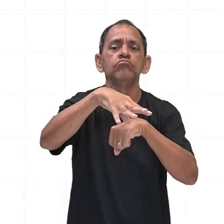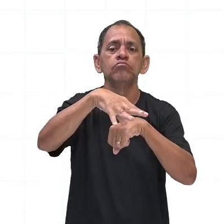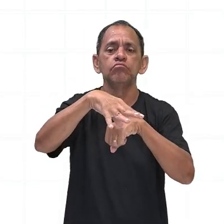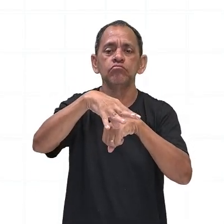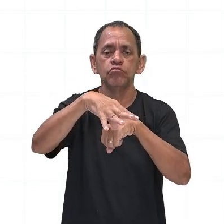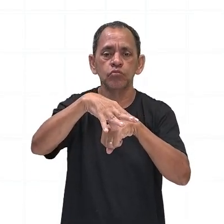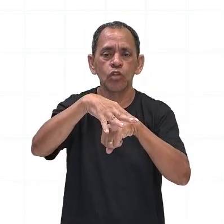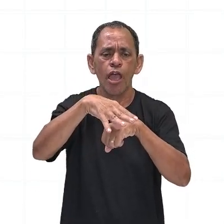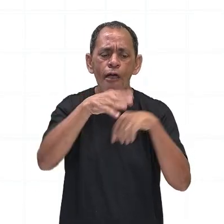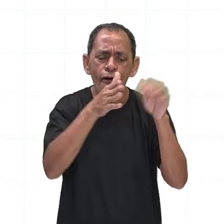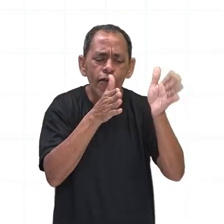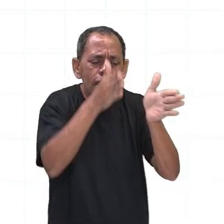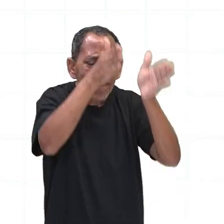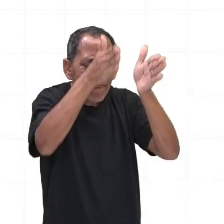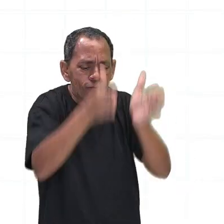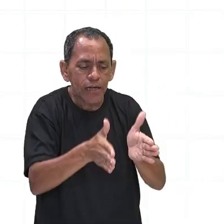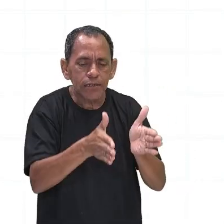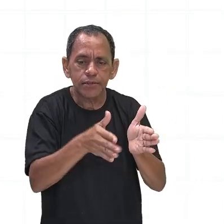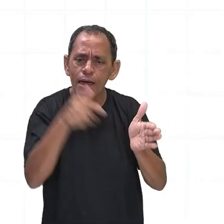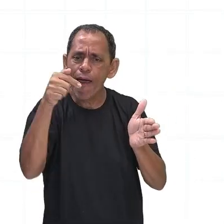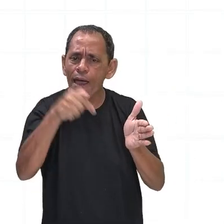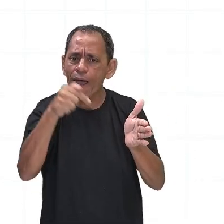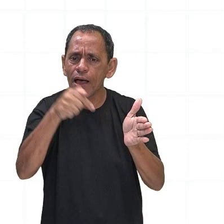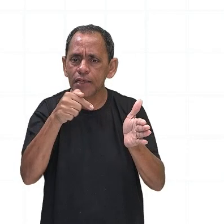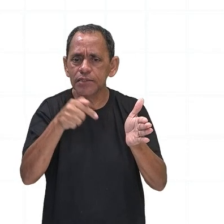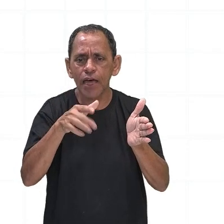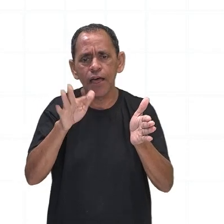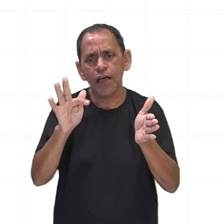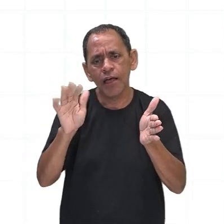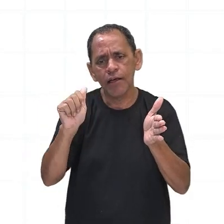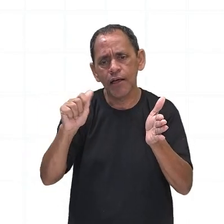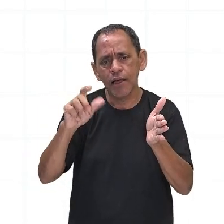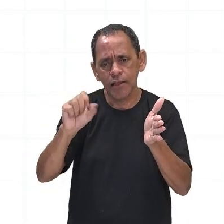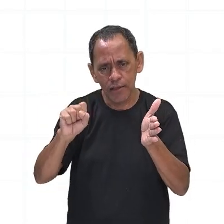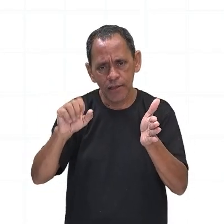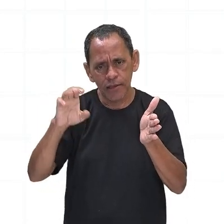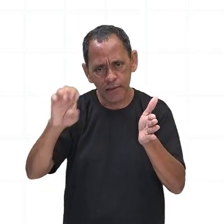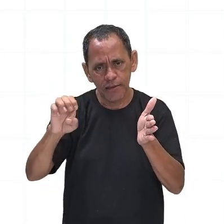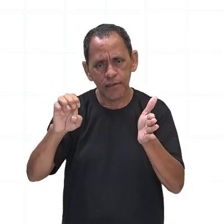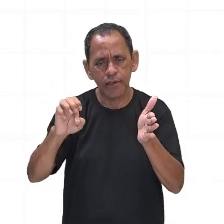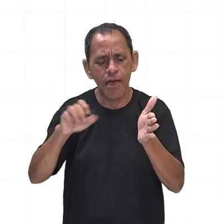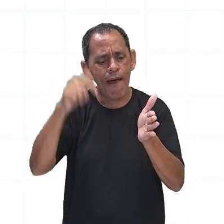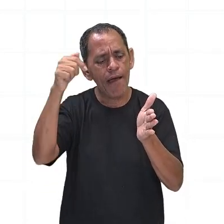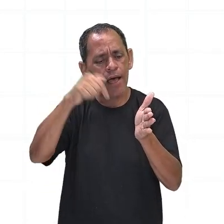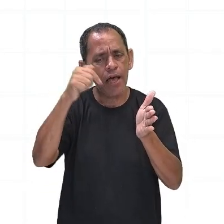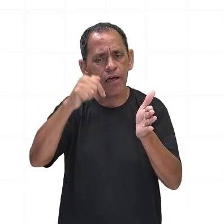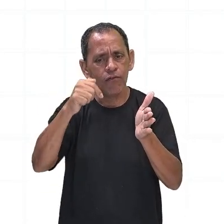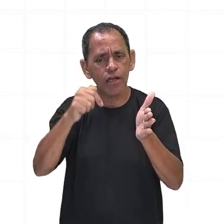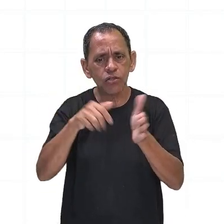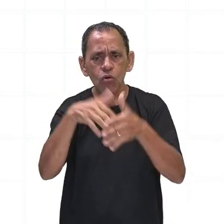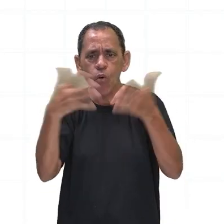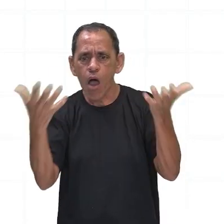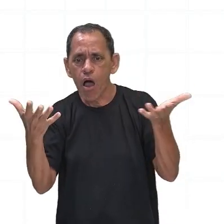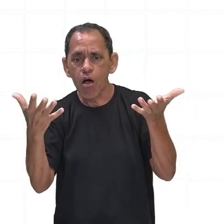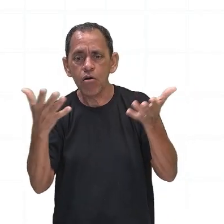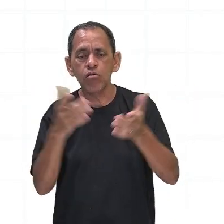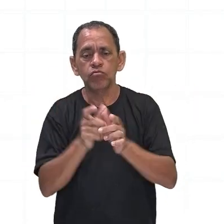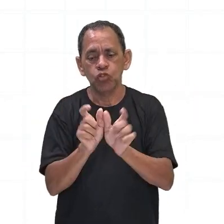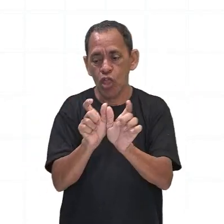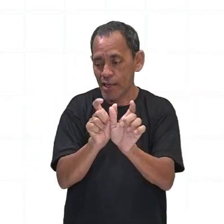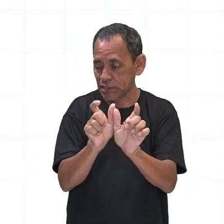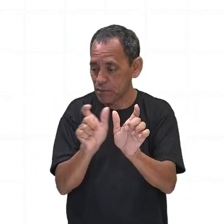percebam que eu tenho uma explicação, ok? Então, essa palavra, esse enunciado todo em azul, é uma